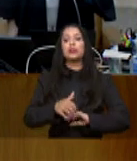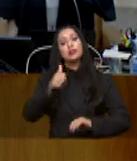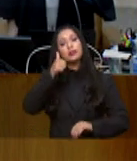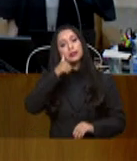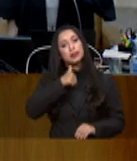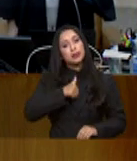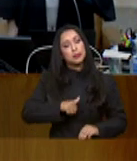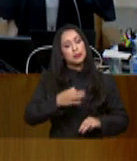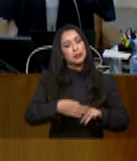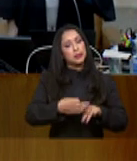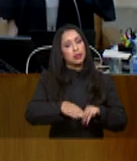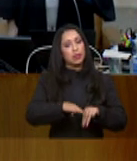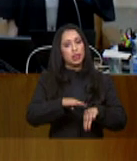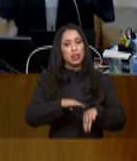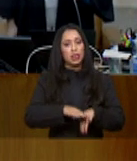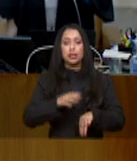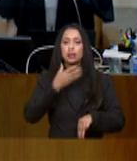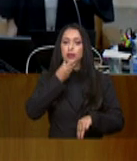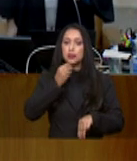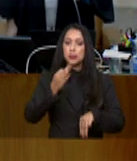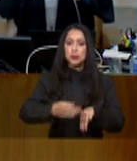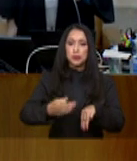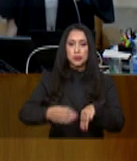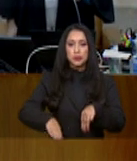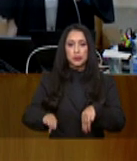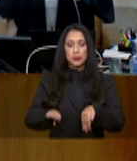ministras, senhores ministros,